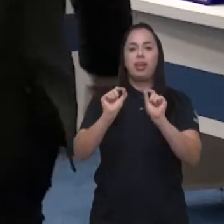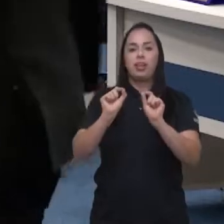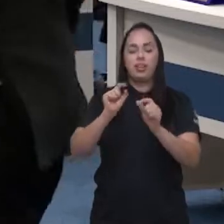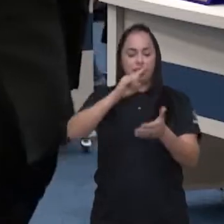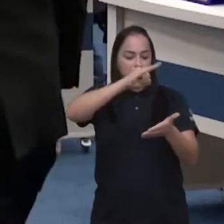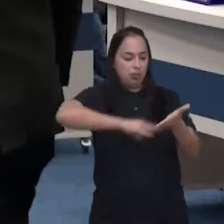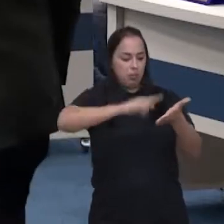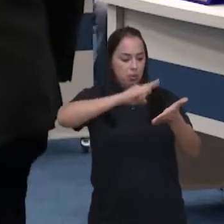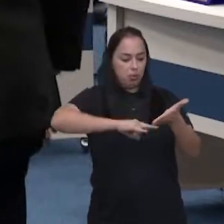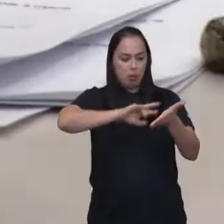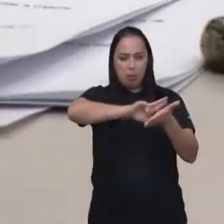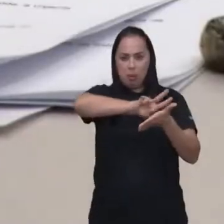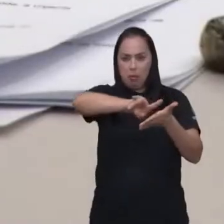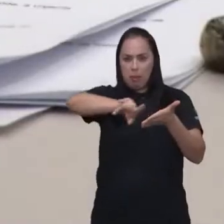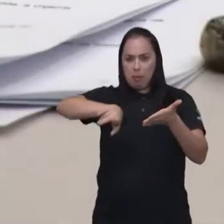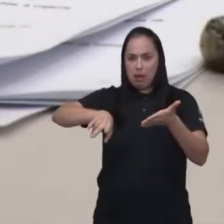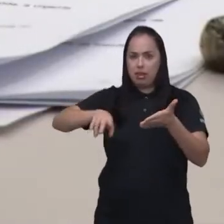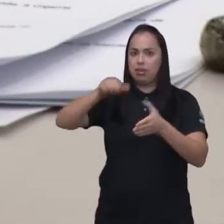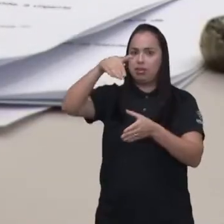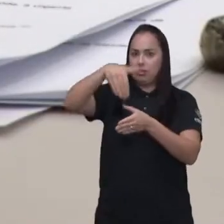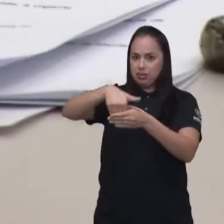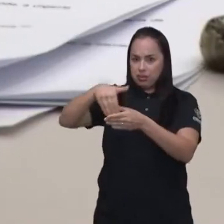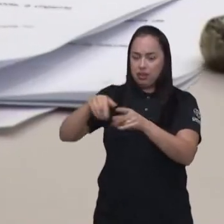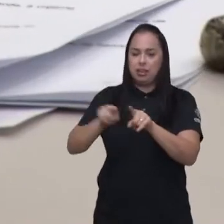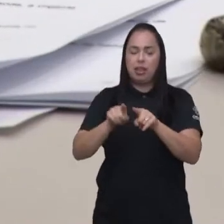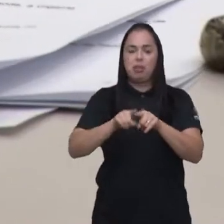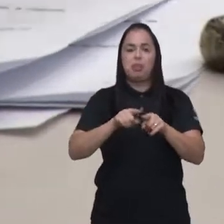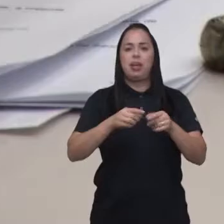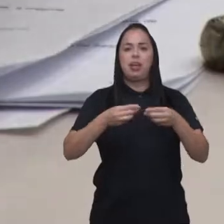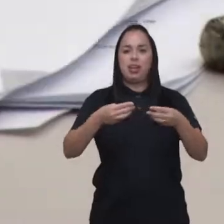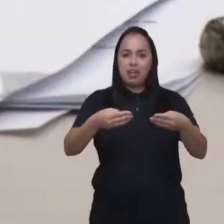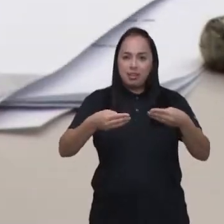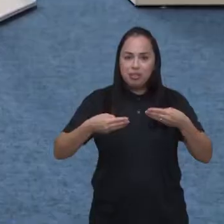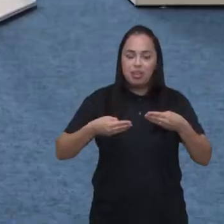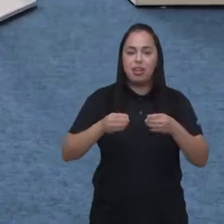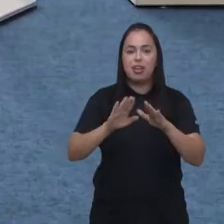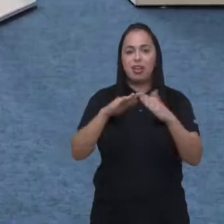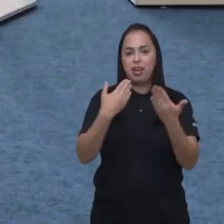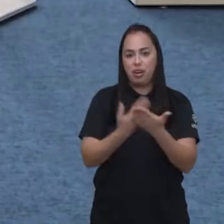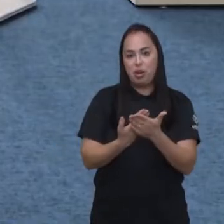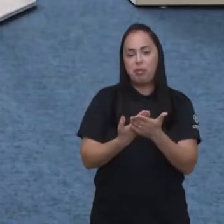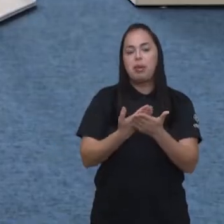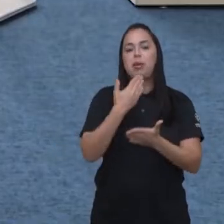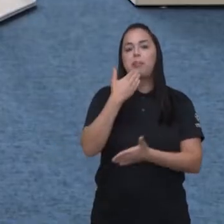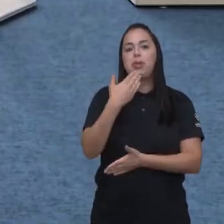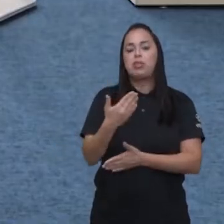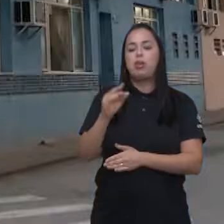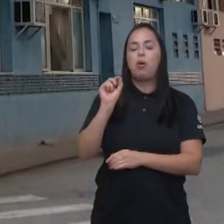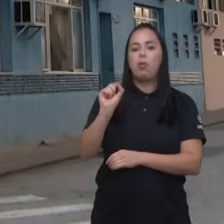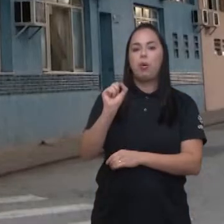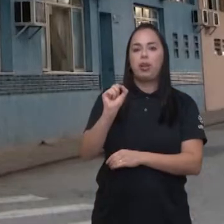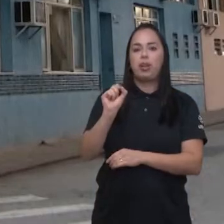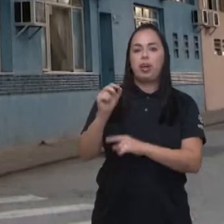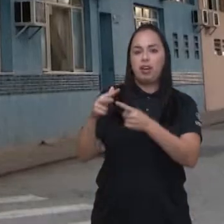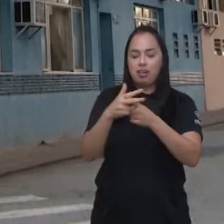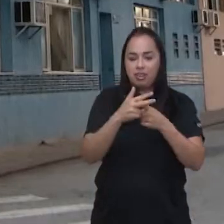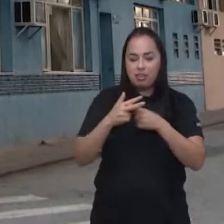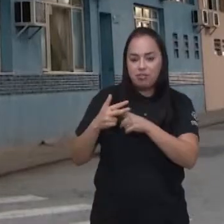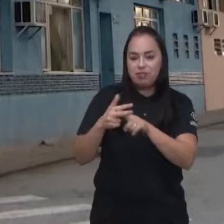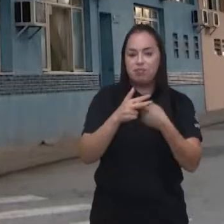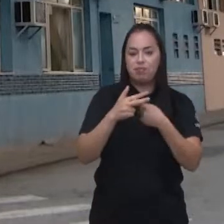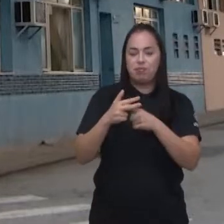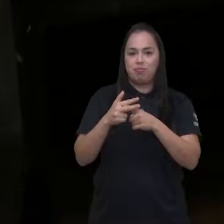de diversos documentos eram requerimentos indicações e moções que solicitavam serviços como manutenção